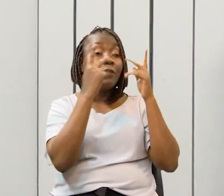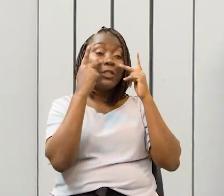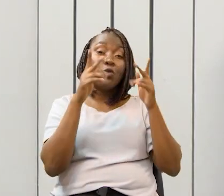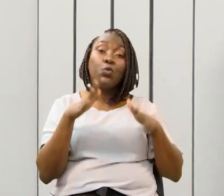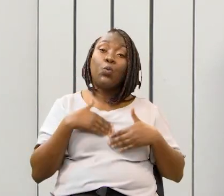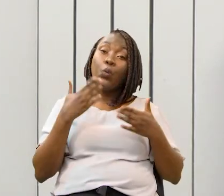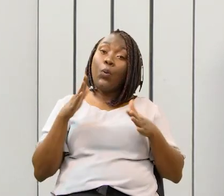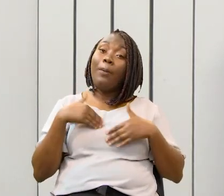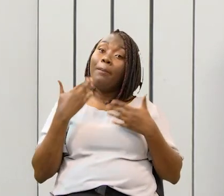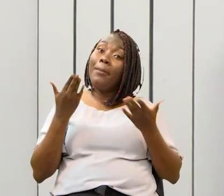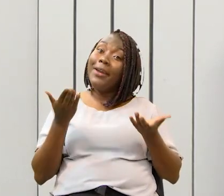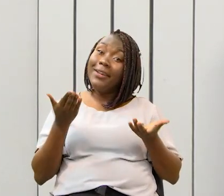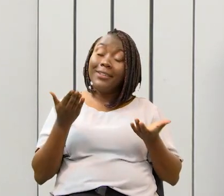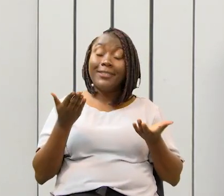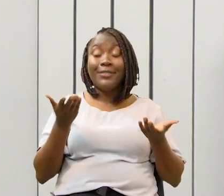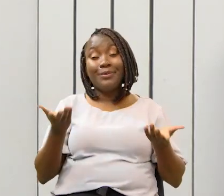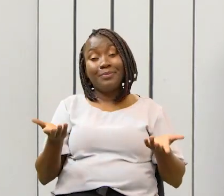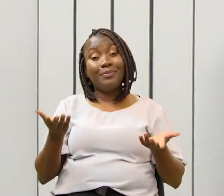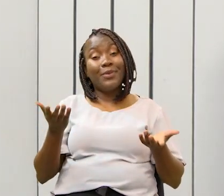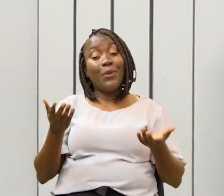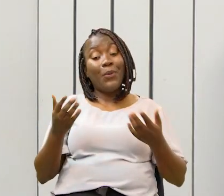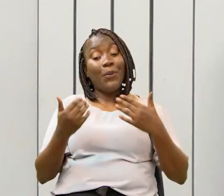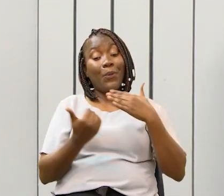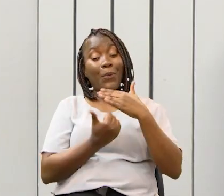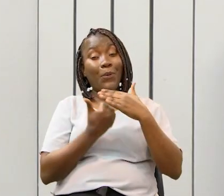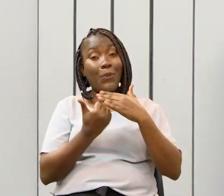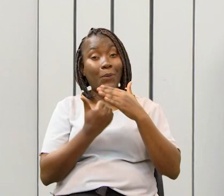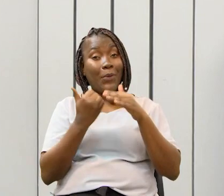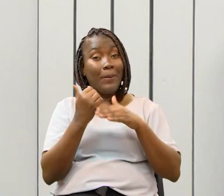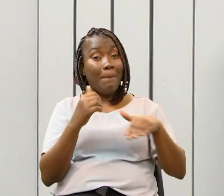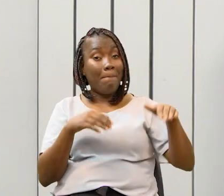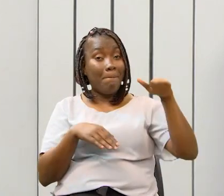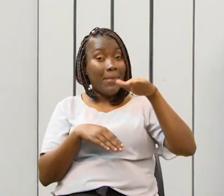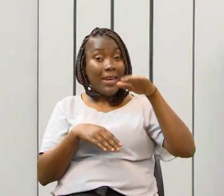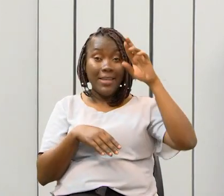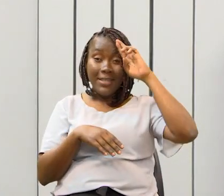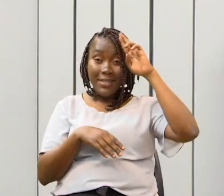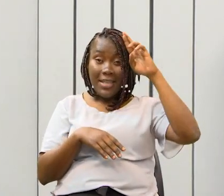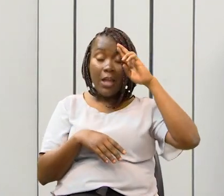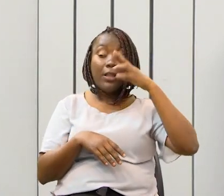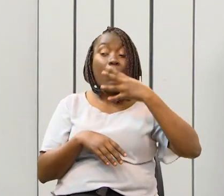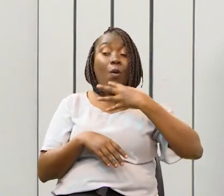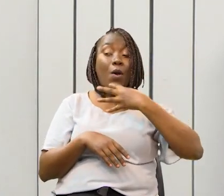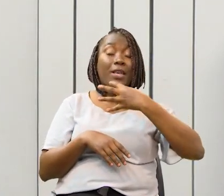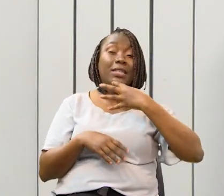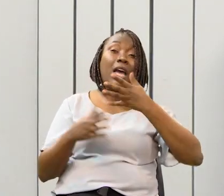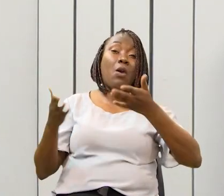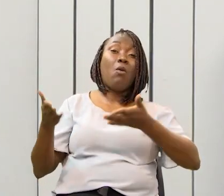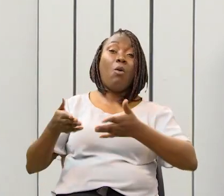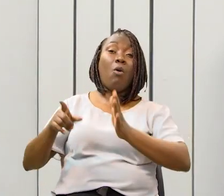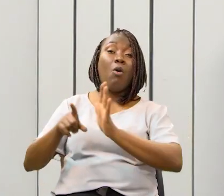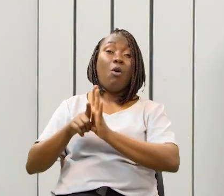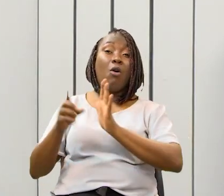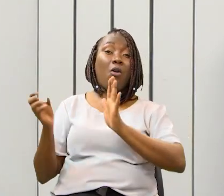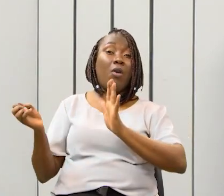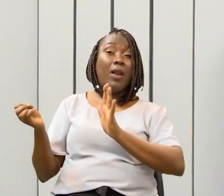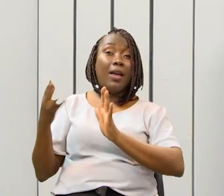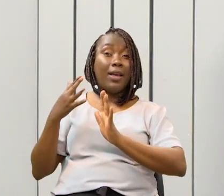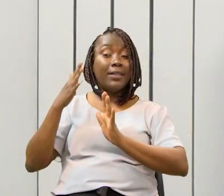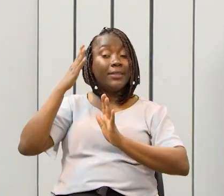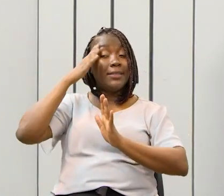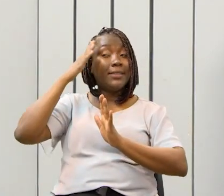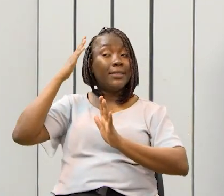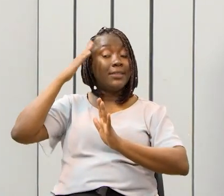visitinha surpresa. Então, para o empresário, né, que está conhecendo agora essa lei, que